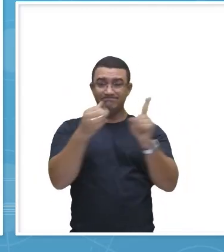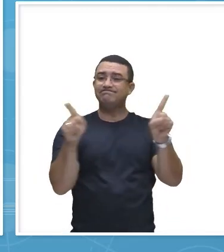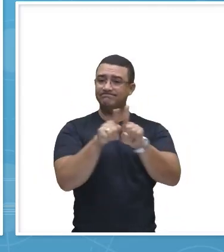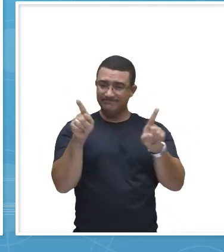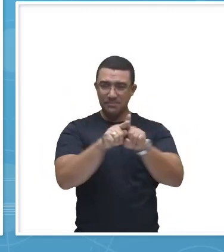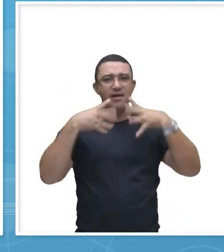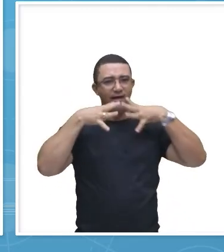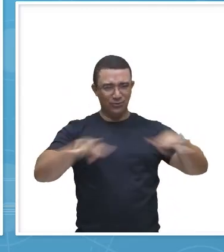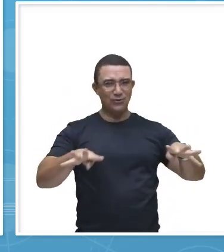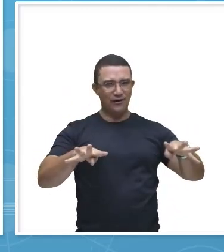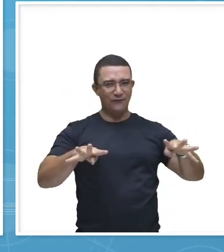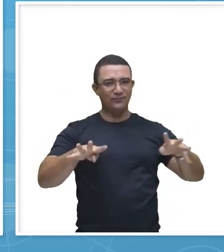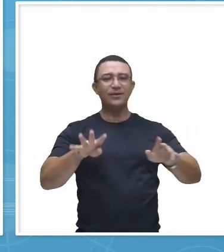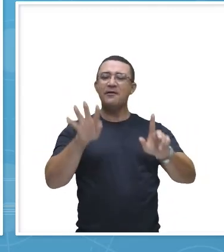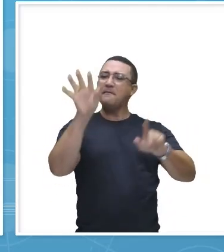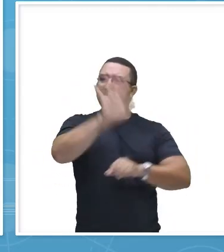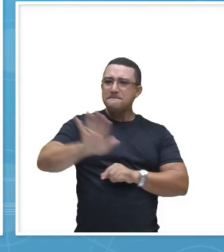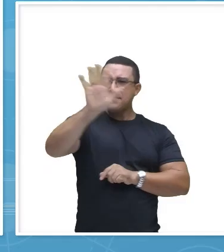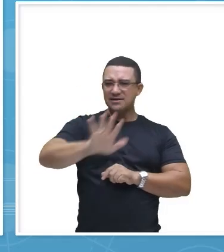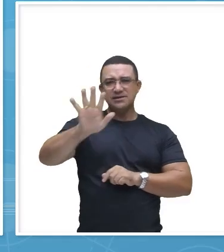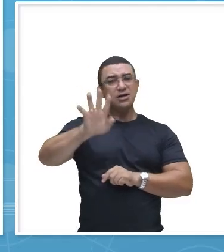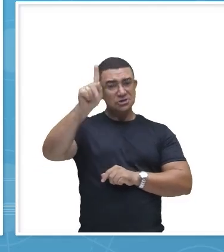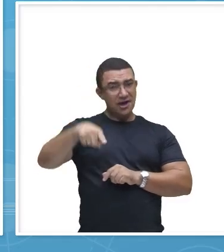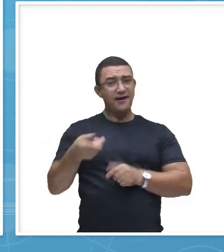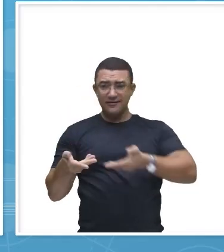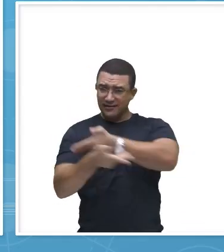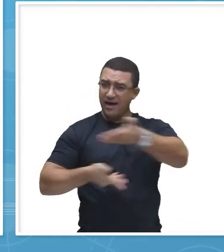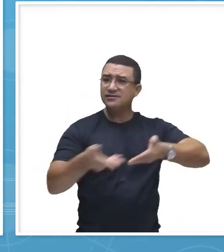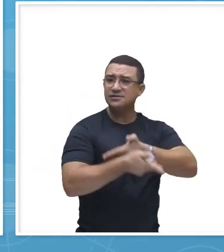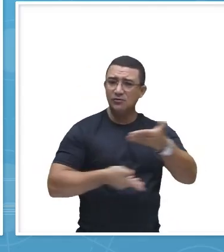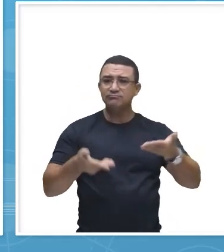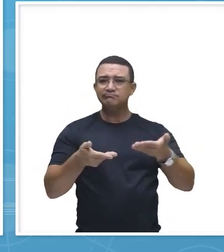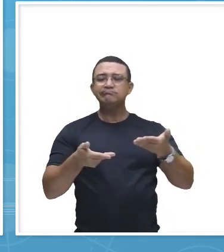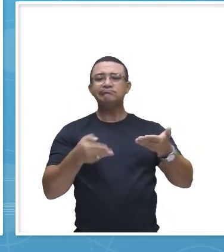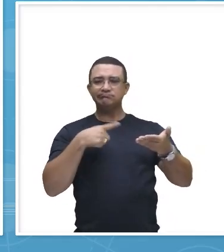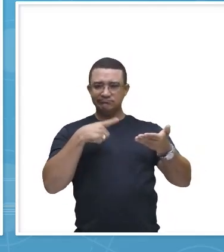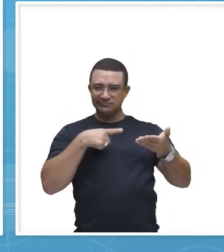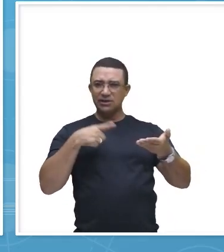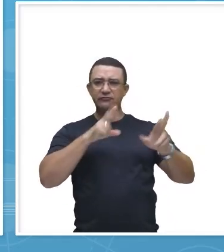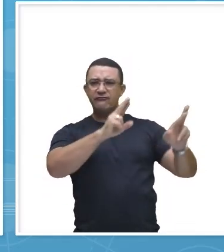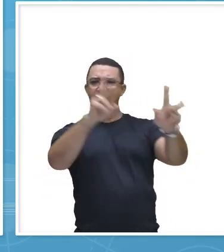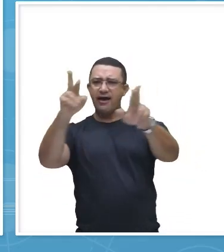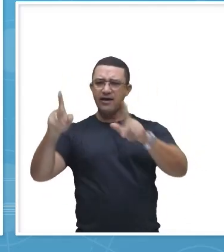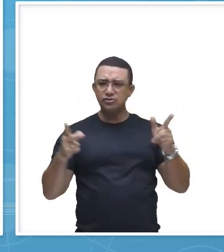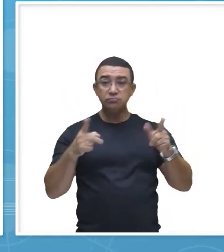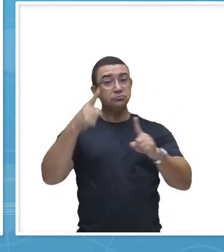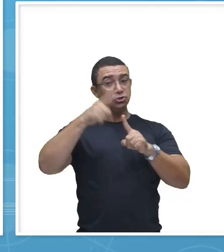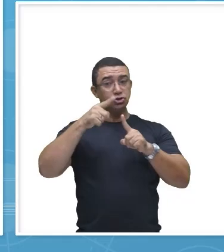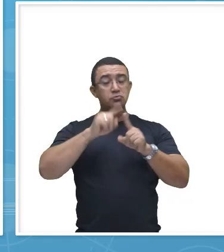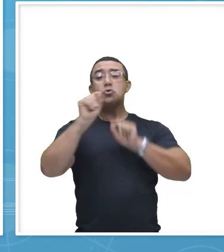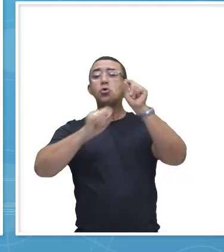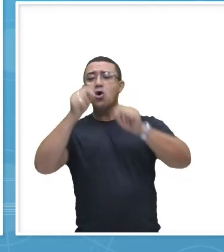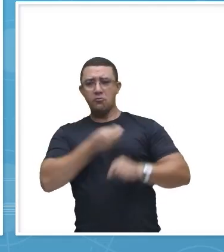Então, as paisagens são resultado das nossas interações. As diferentes formas de ocupar, as diferentes modos